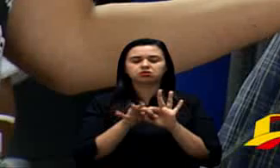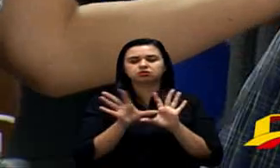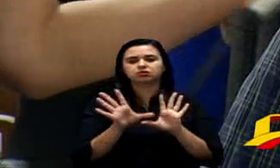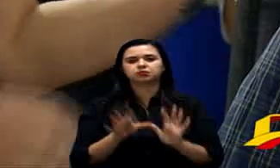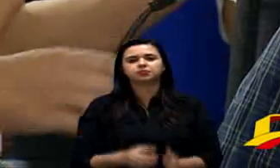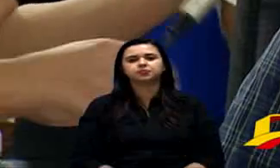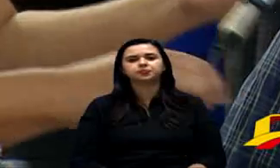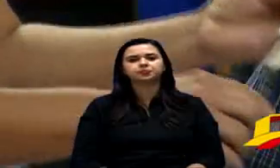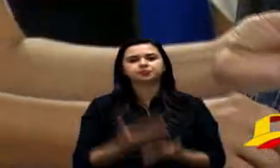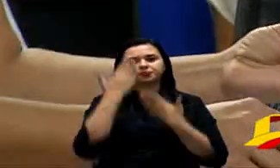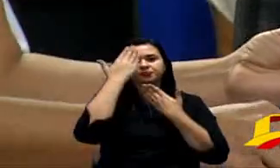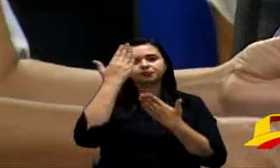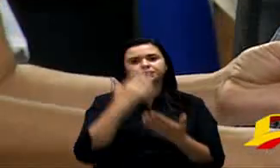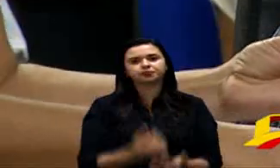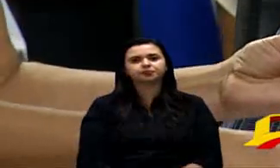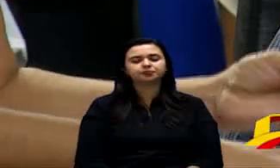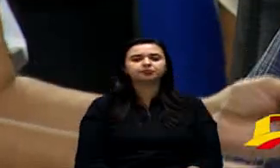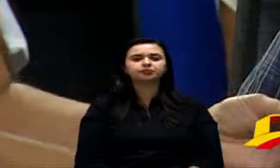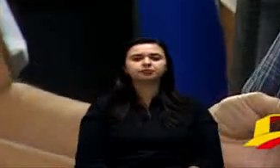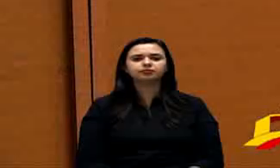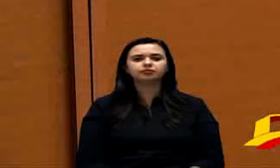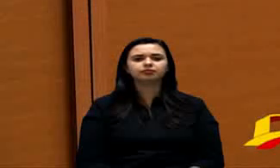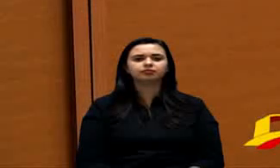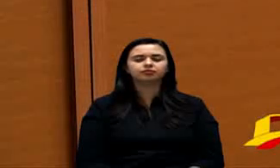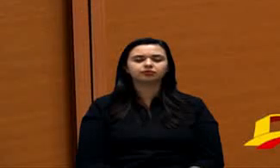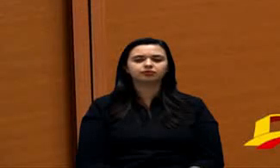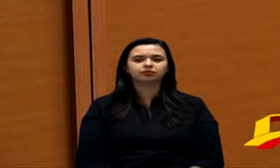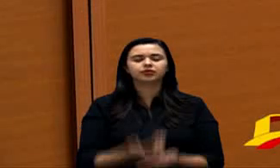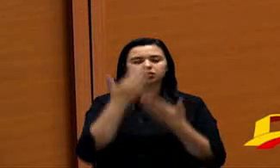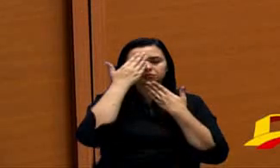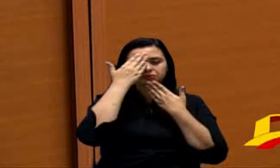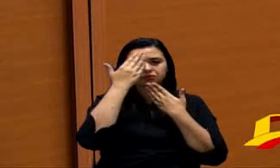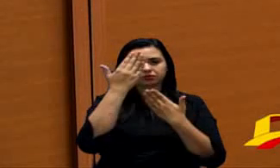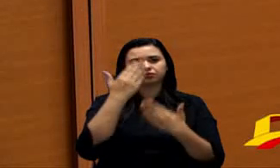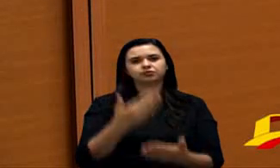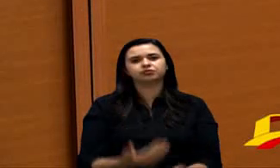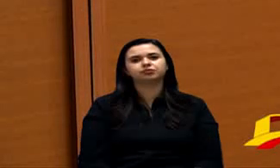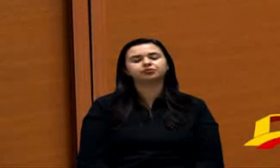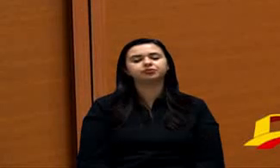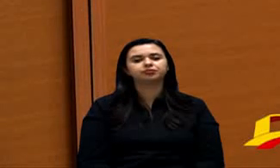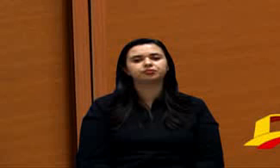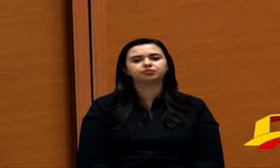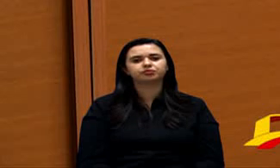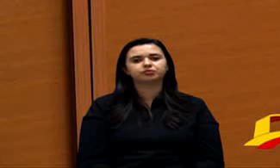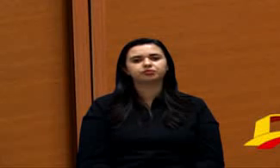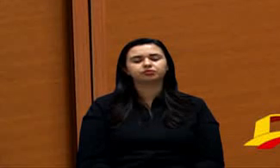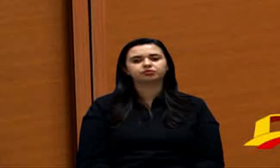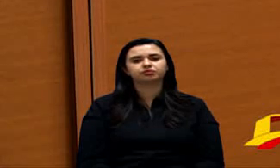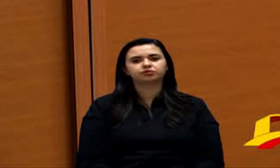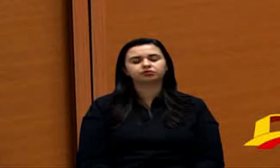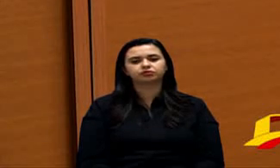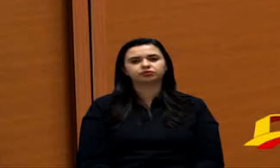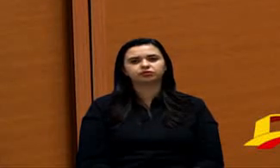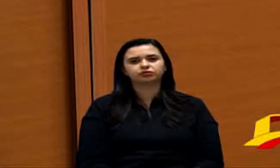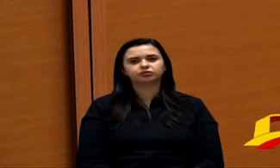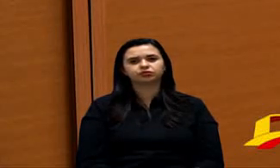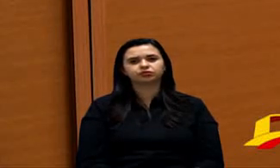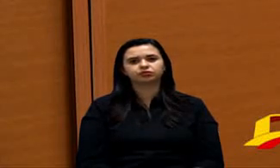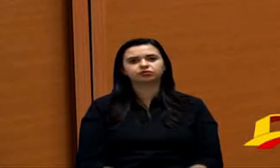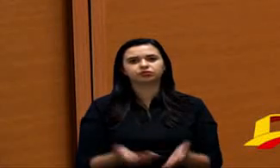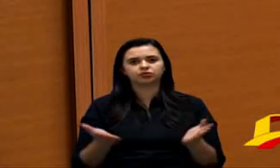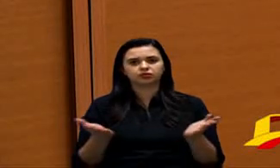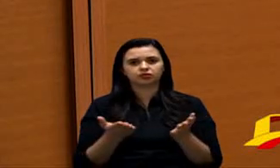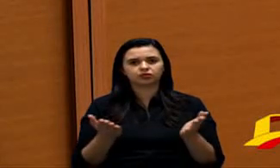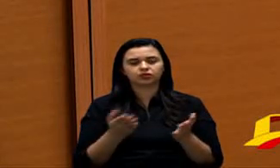Obrigado. Obrigado, Bruno. Cadê o para abrir o... quem está